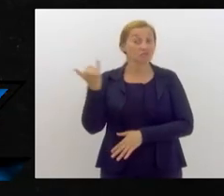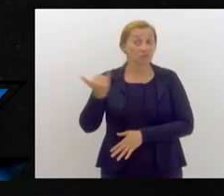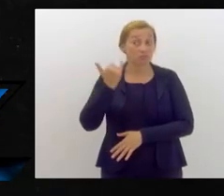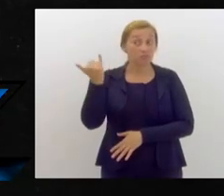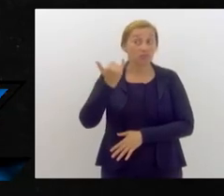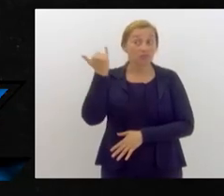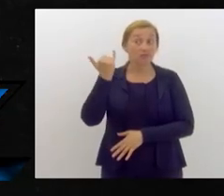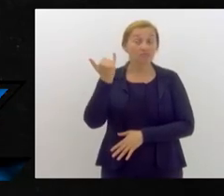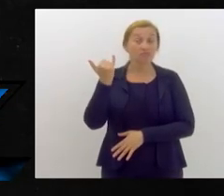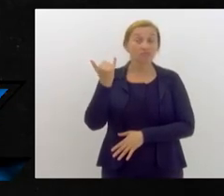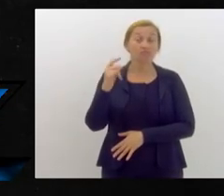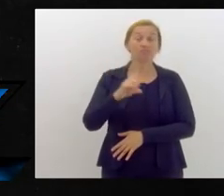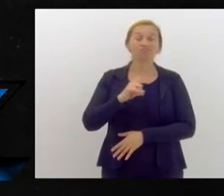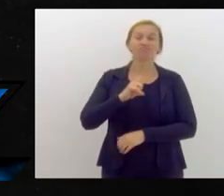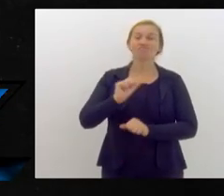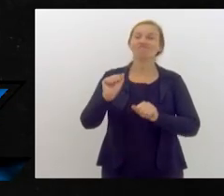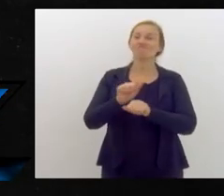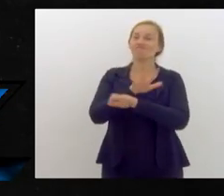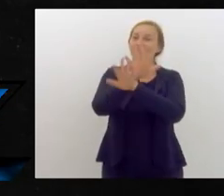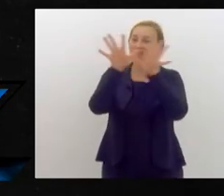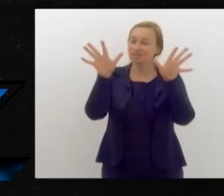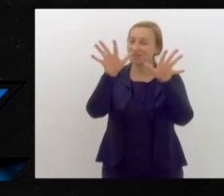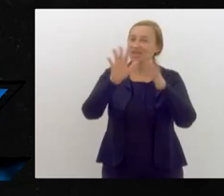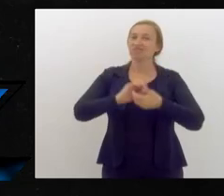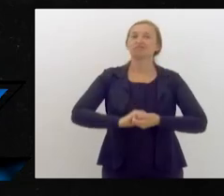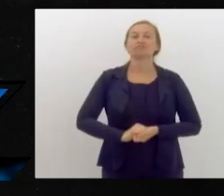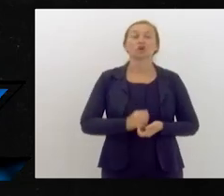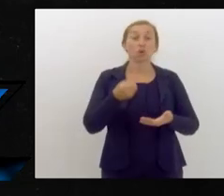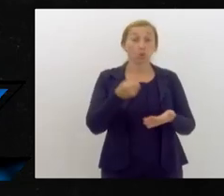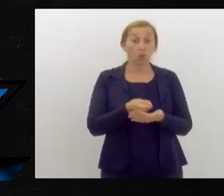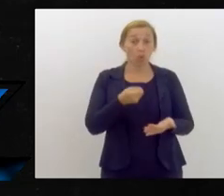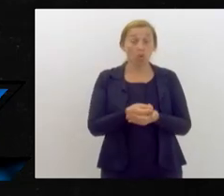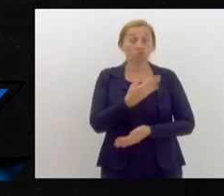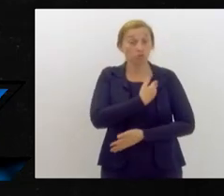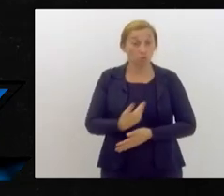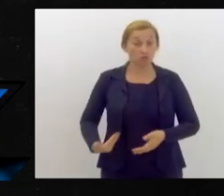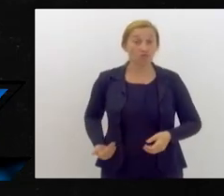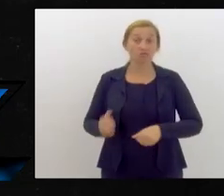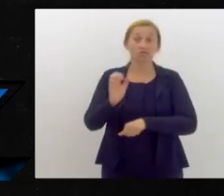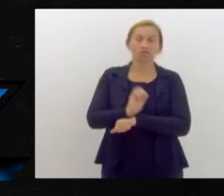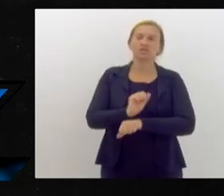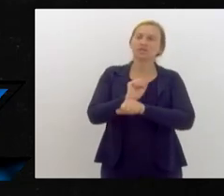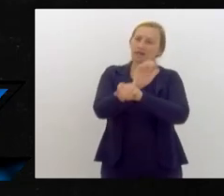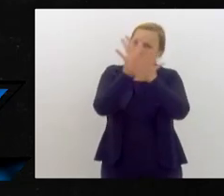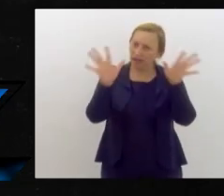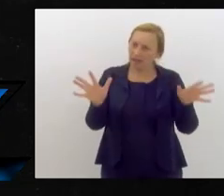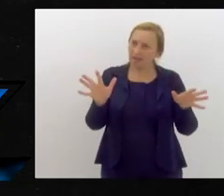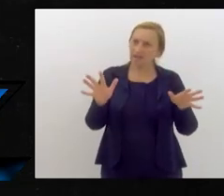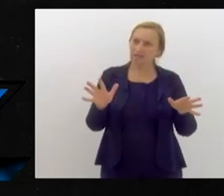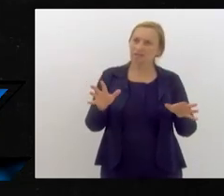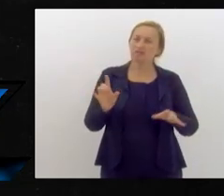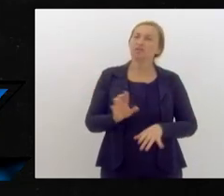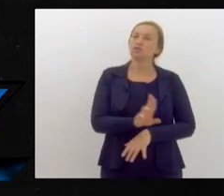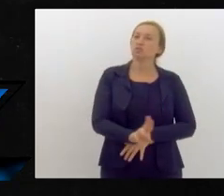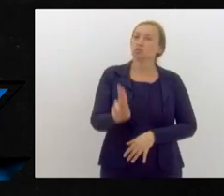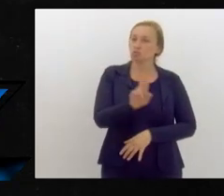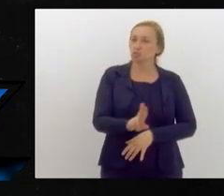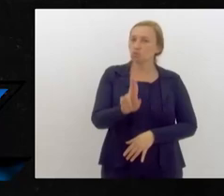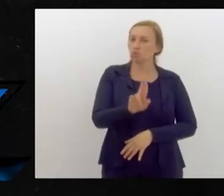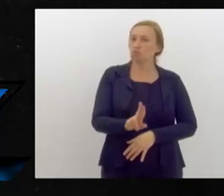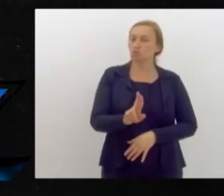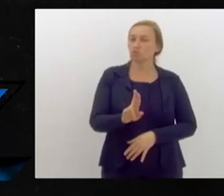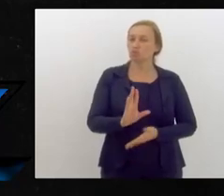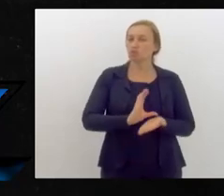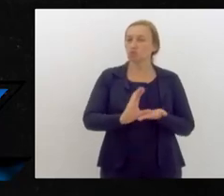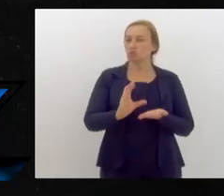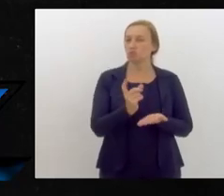para que a gente tenha clareza e para que a gente cobre do Governo do Estado transparência na utilização dos